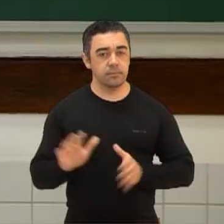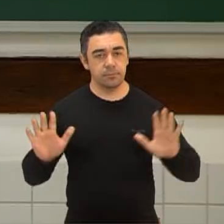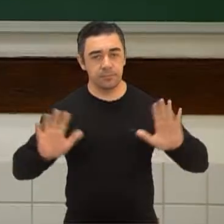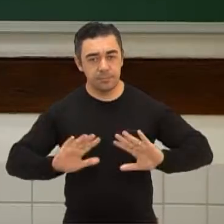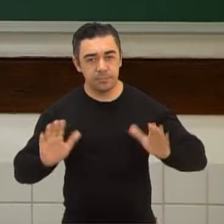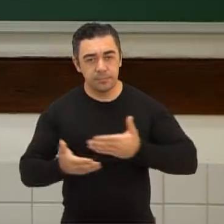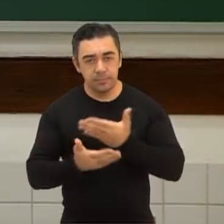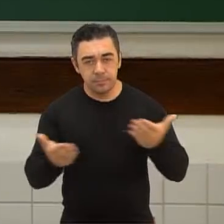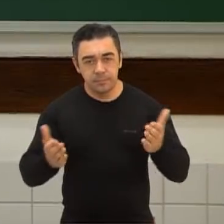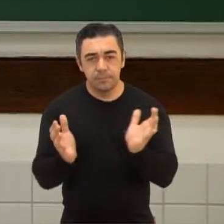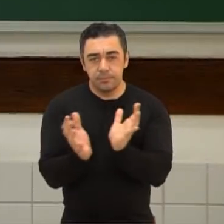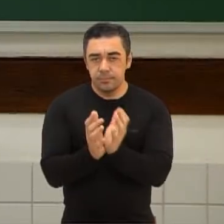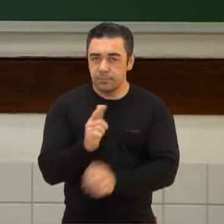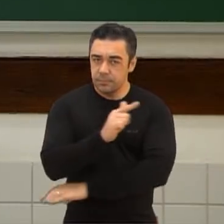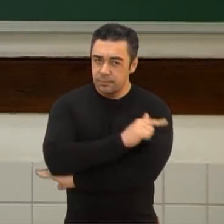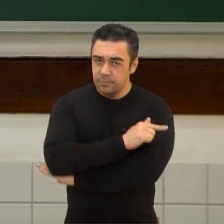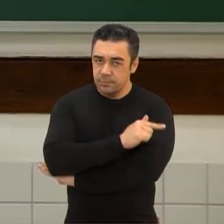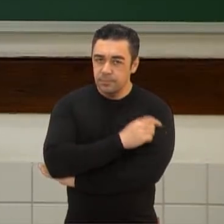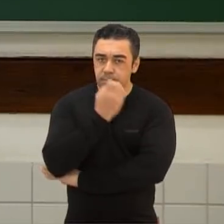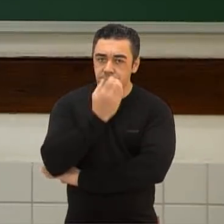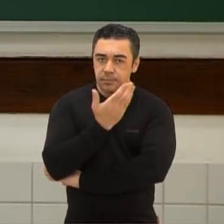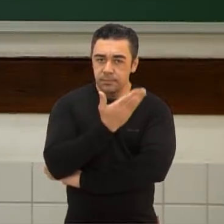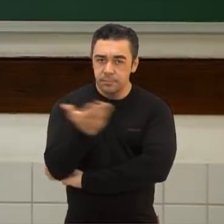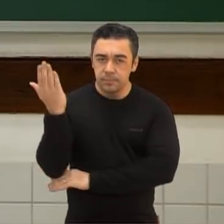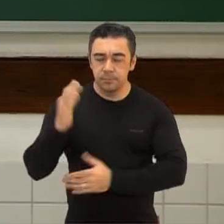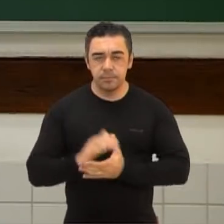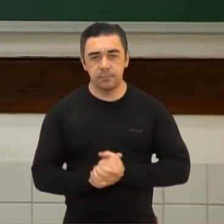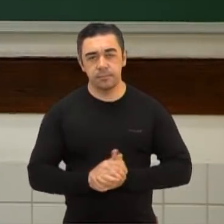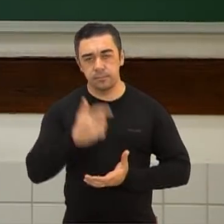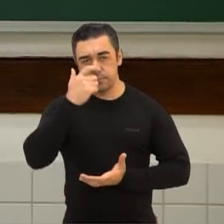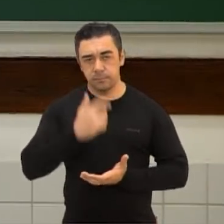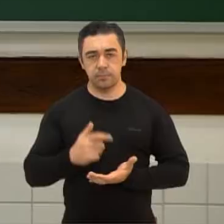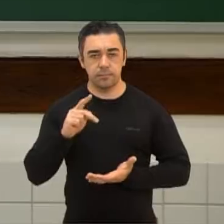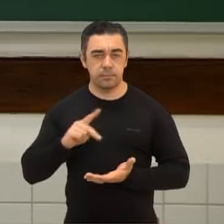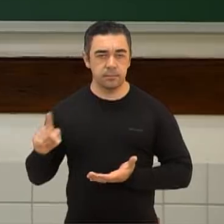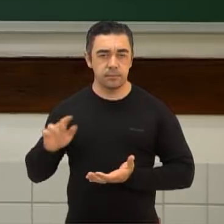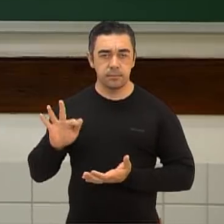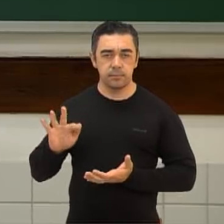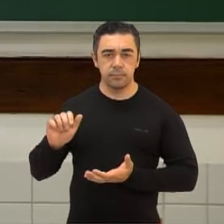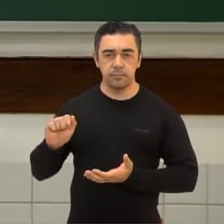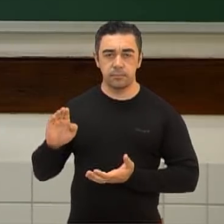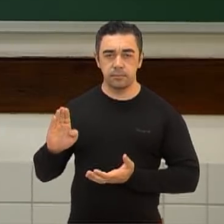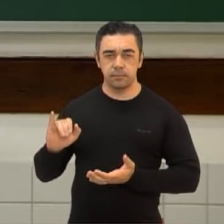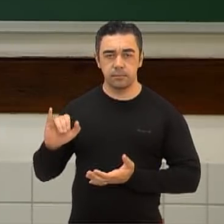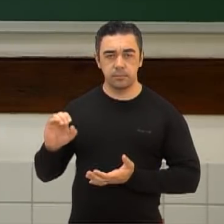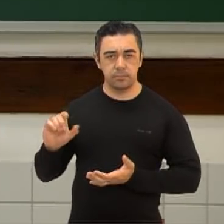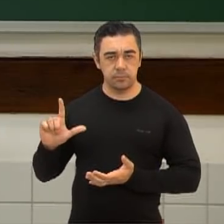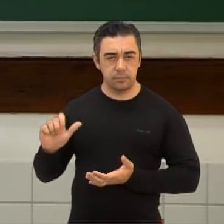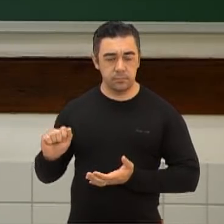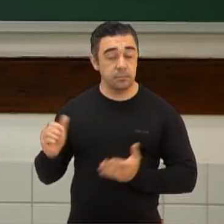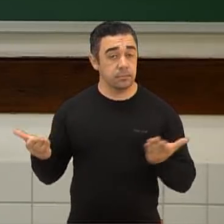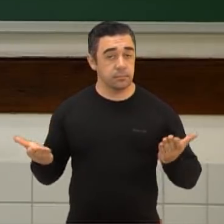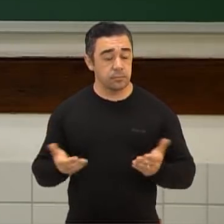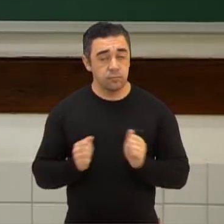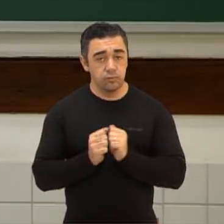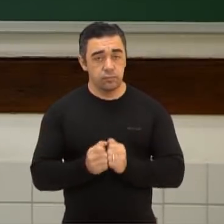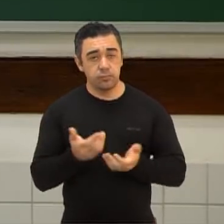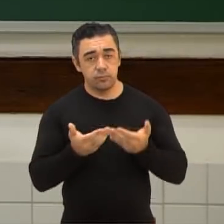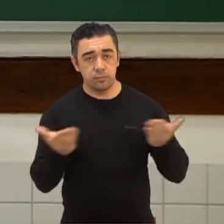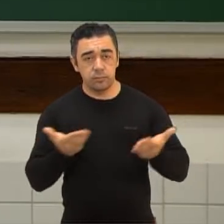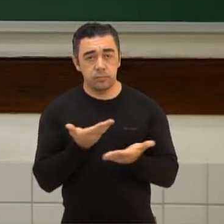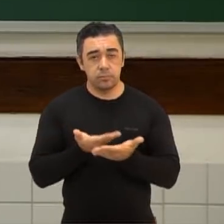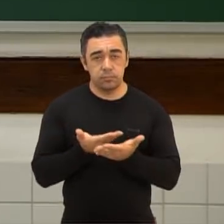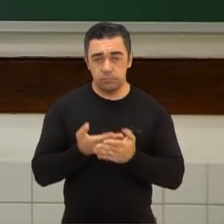Olá, galerinha do 7º ano, tudo bem com vocês? Eu sou a professora Fabiola e hoje estarei acompanhando vocês na nossa aula